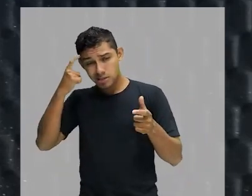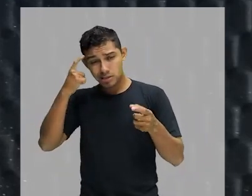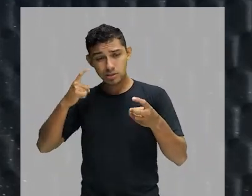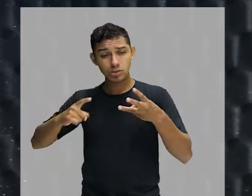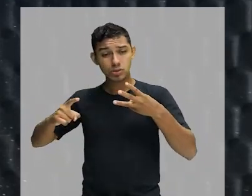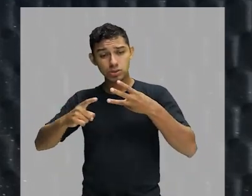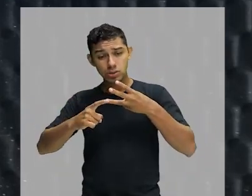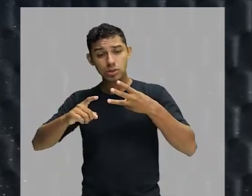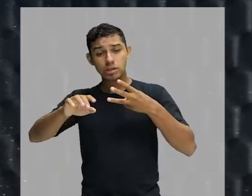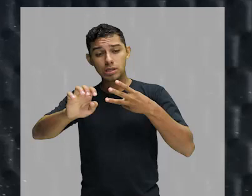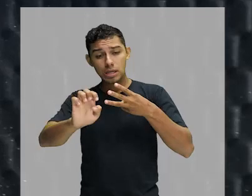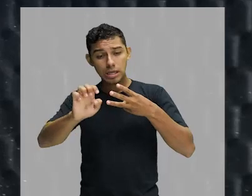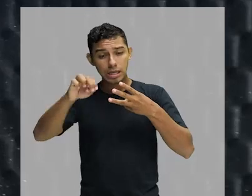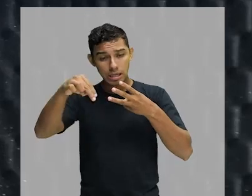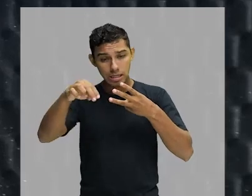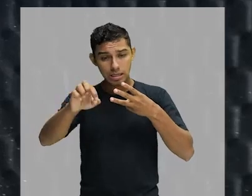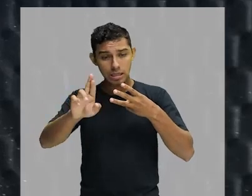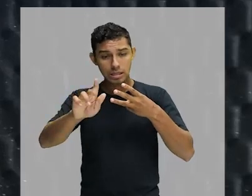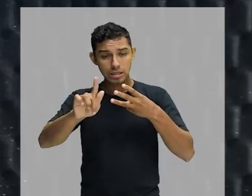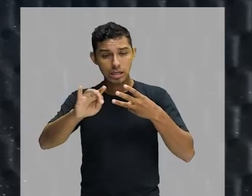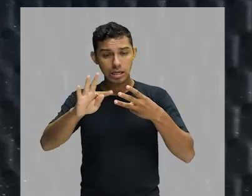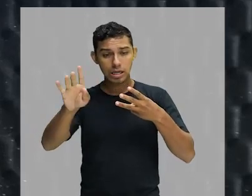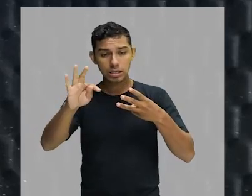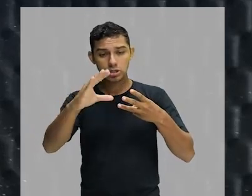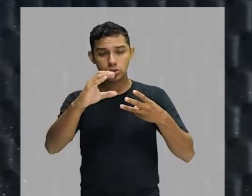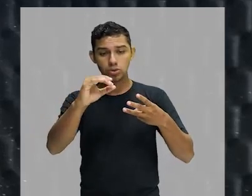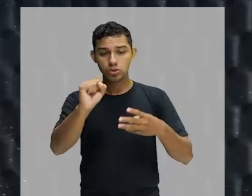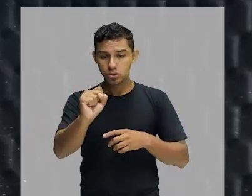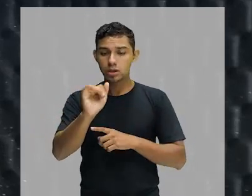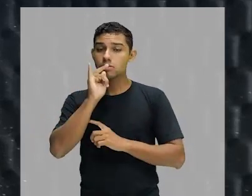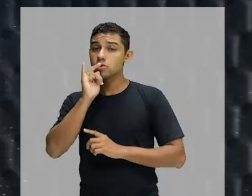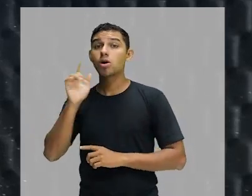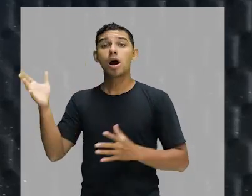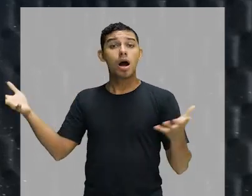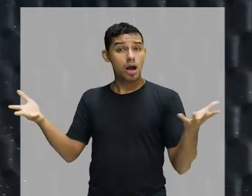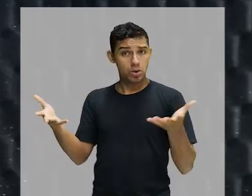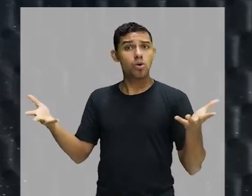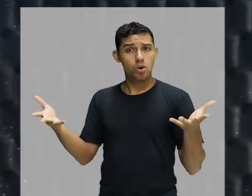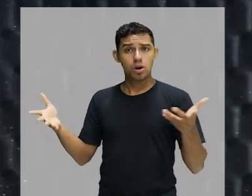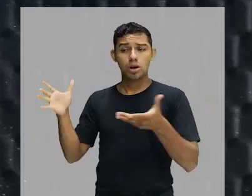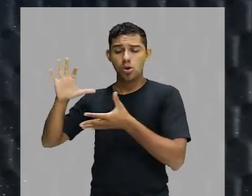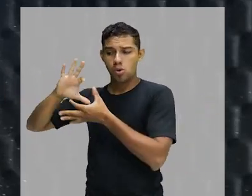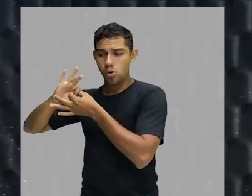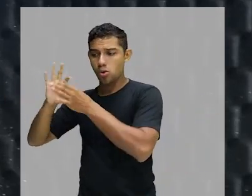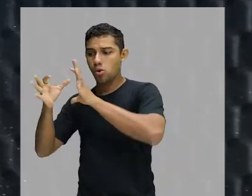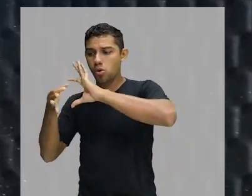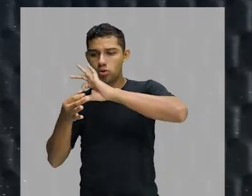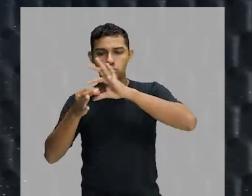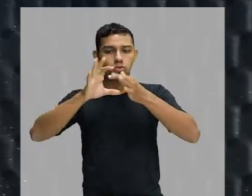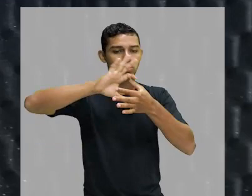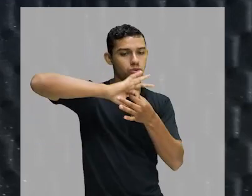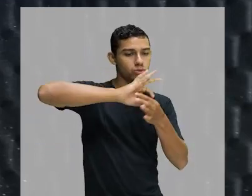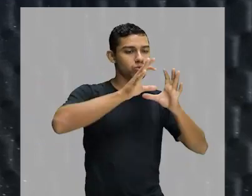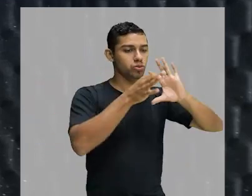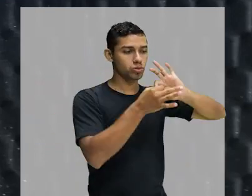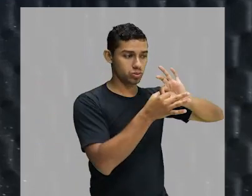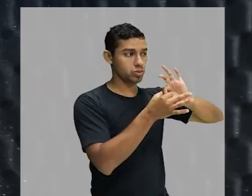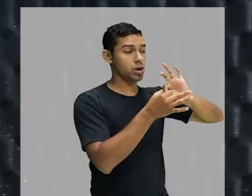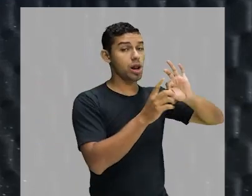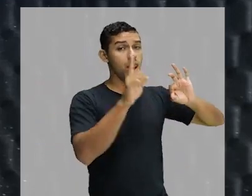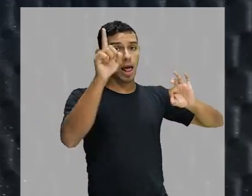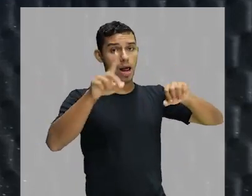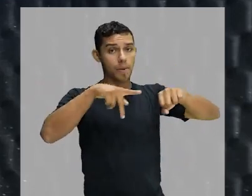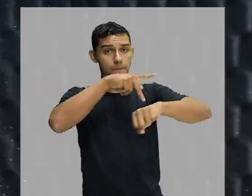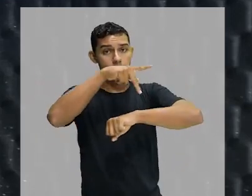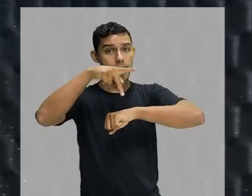cansaço. Atualmente, aconteceu a Olimpíada de Tóquio, teve uma atleta holandesa que ela fez a ingestão de